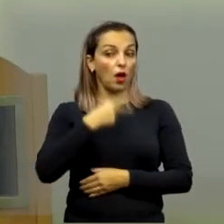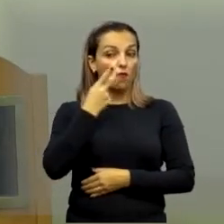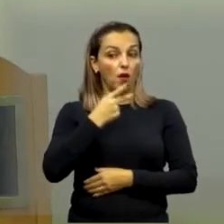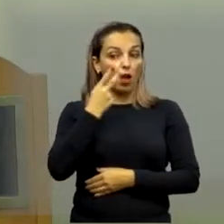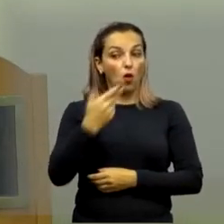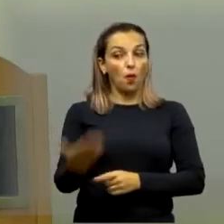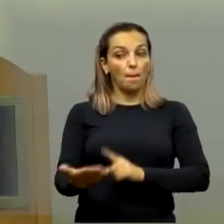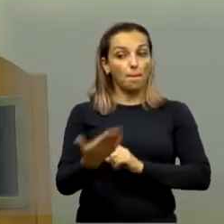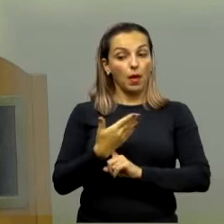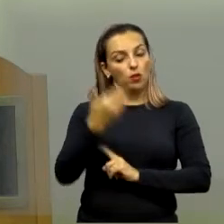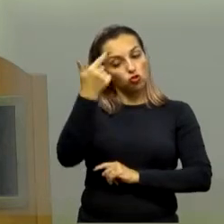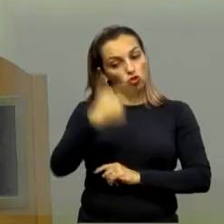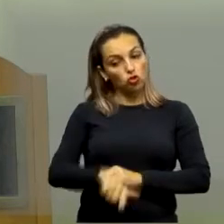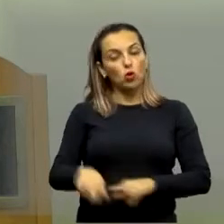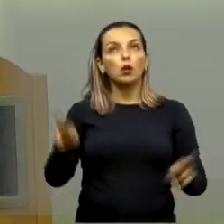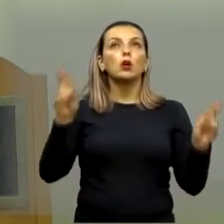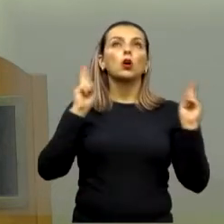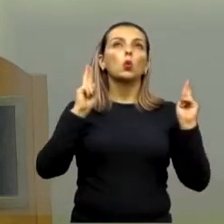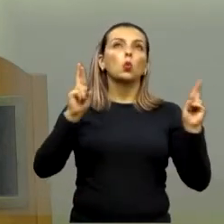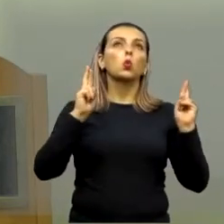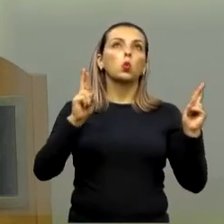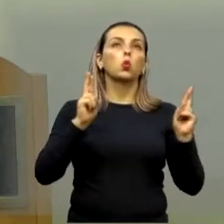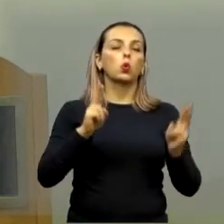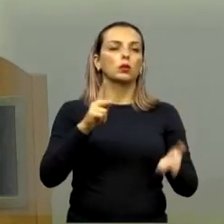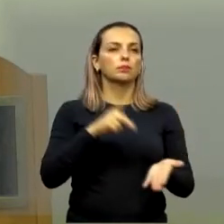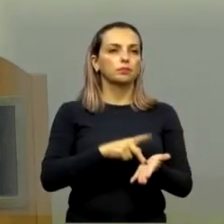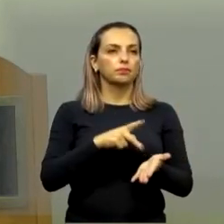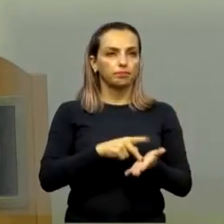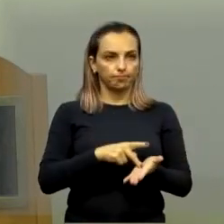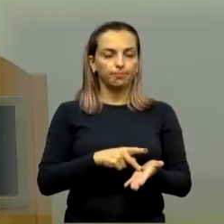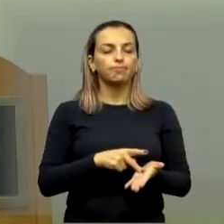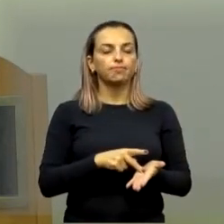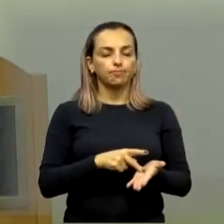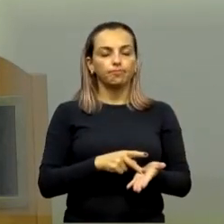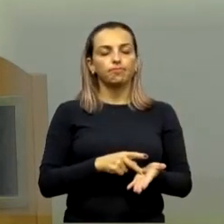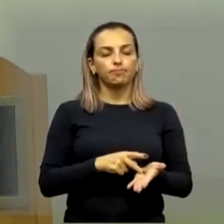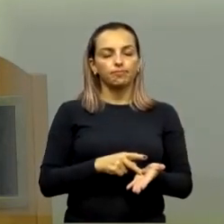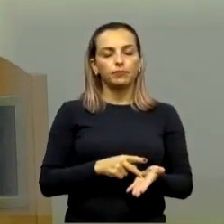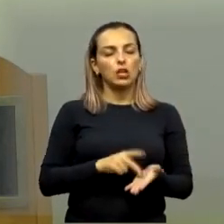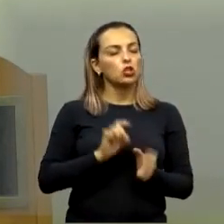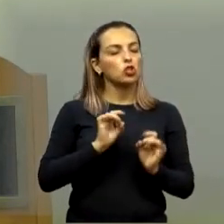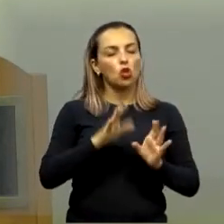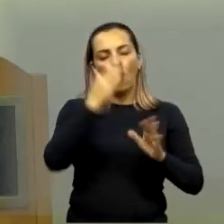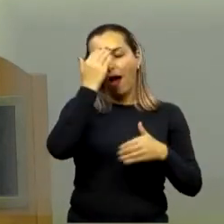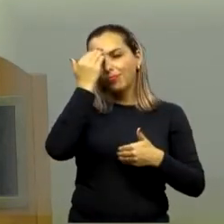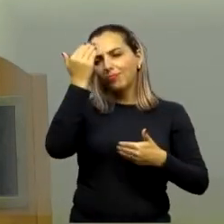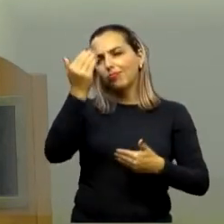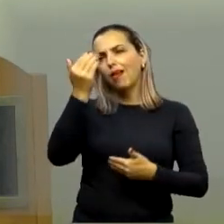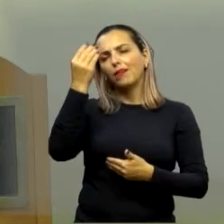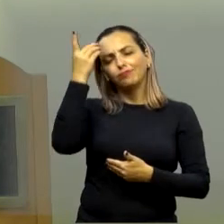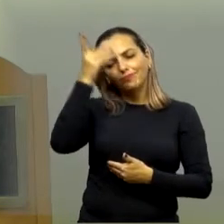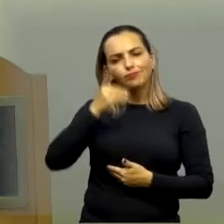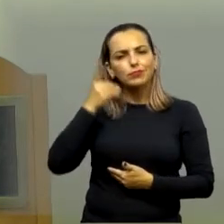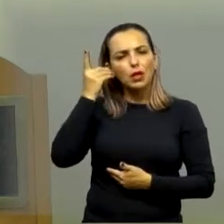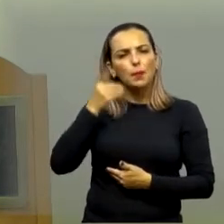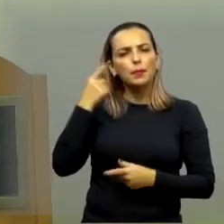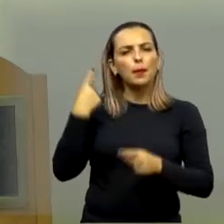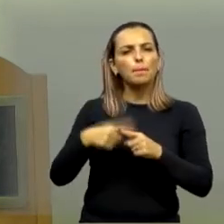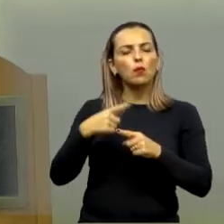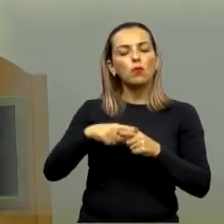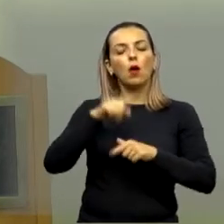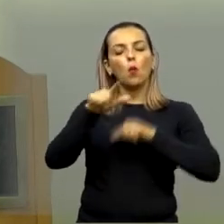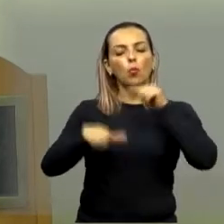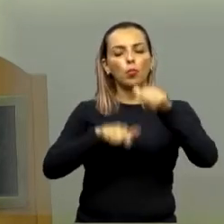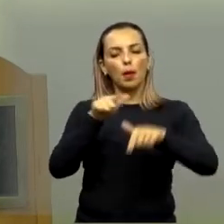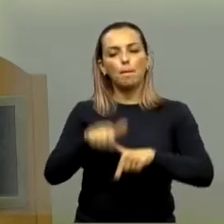ajudar nós novamente a gente espera assim e o deputado a gente só quer te agradecer imensamente pelo que você